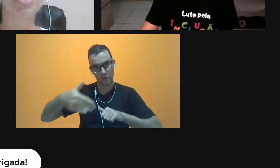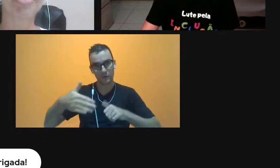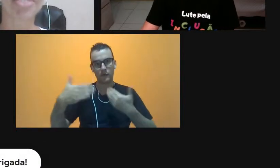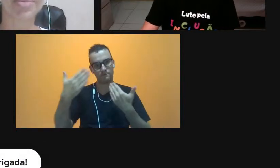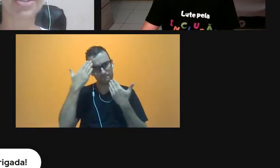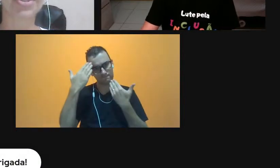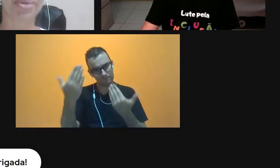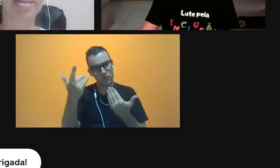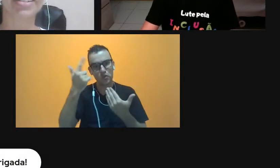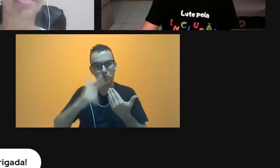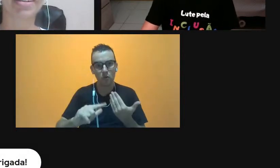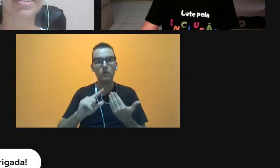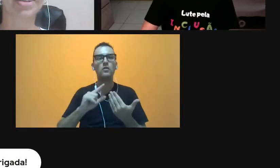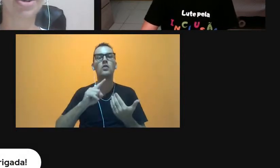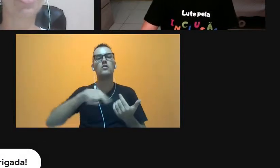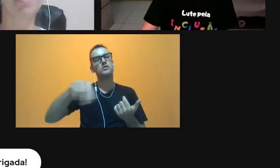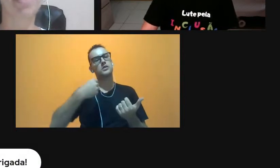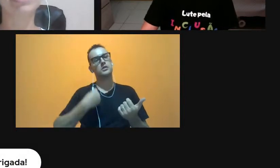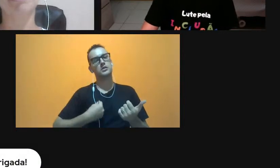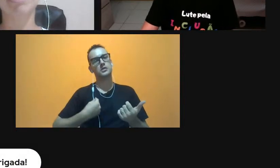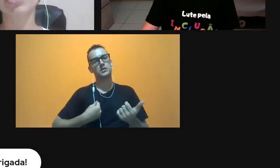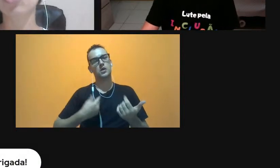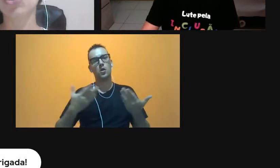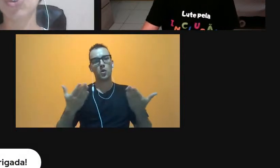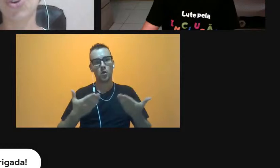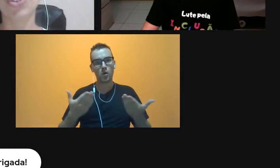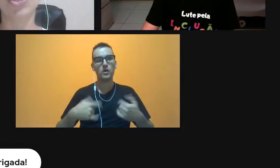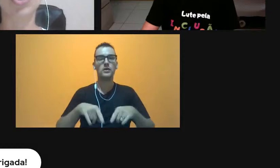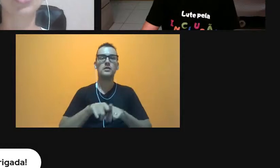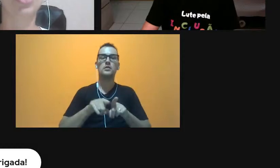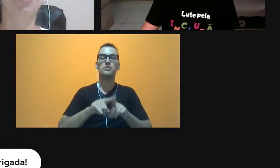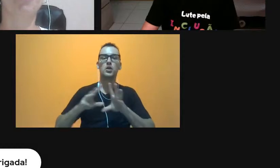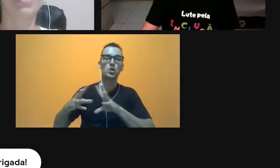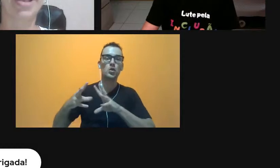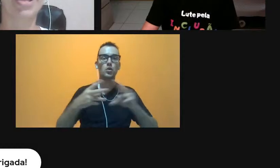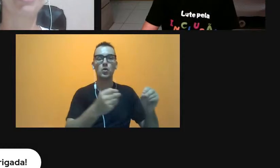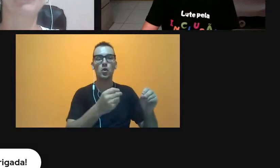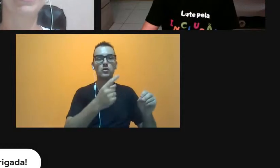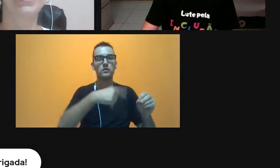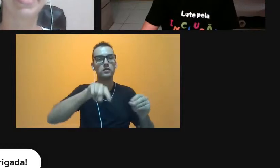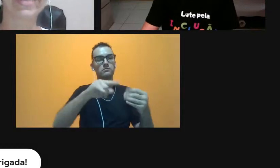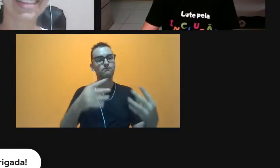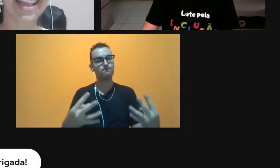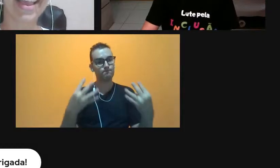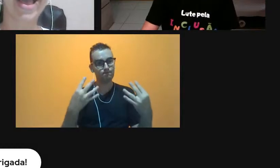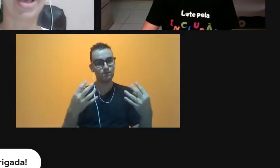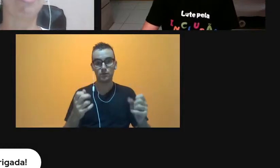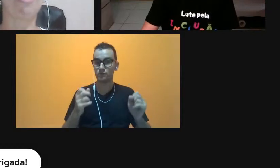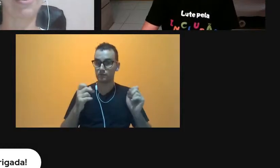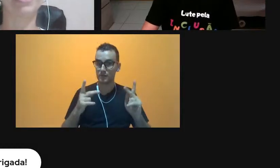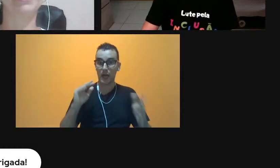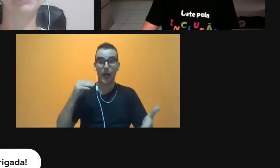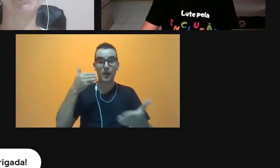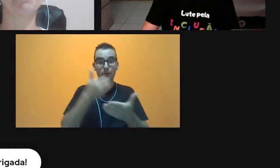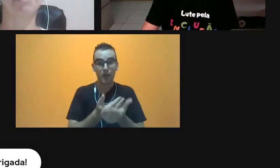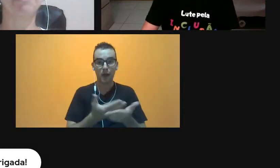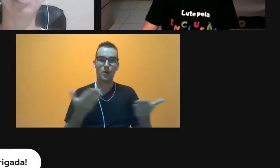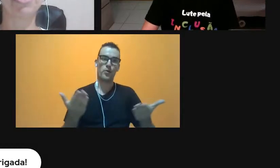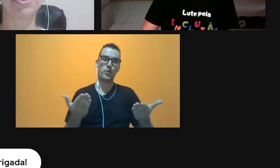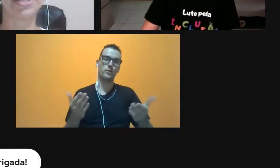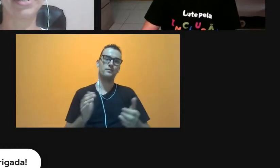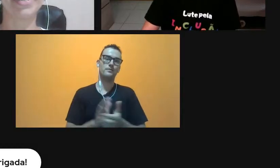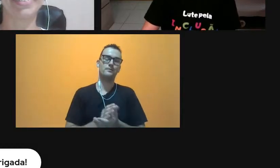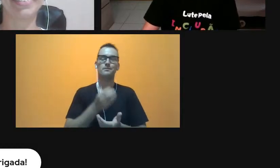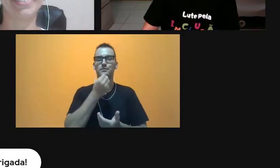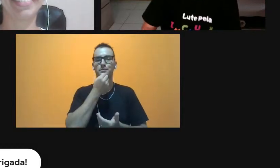gratidão mais uma vez pela sua participação e a participação de todos que nos acompanharam até agora. Uma